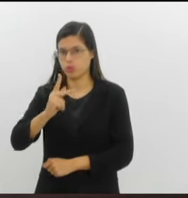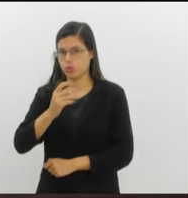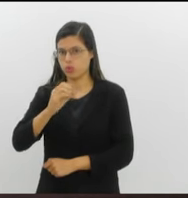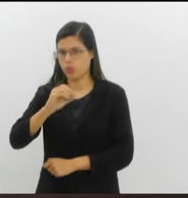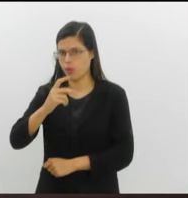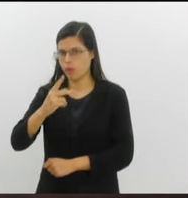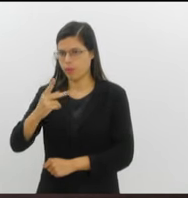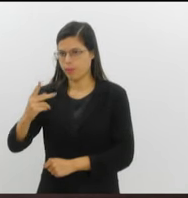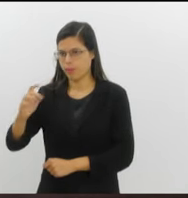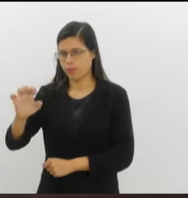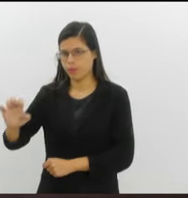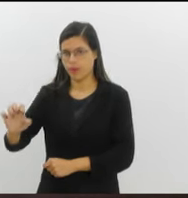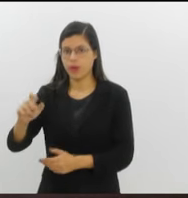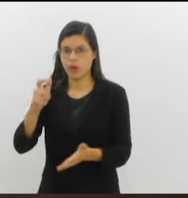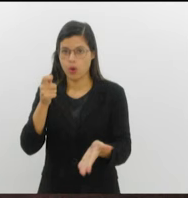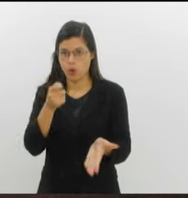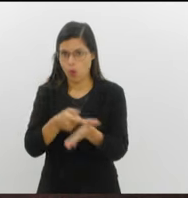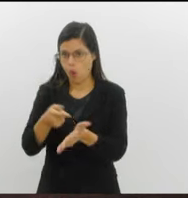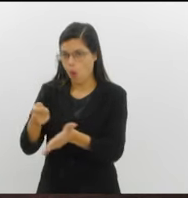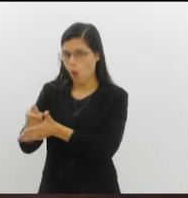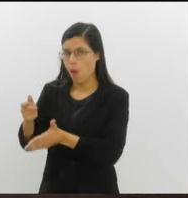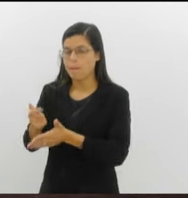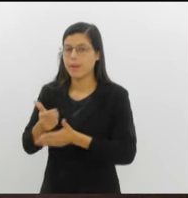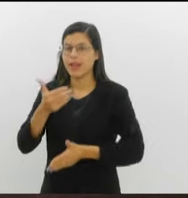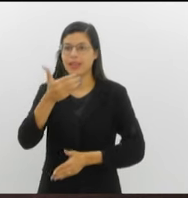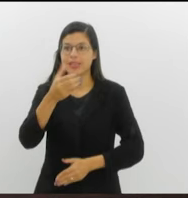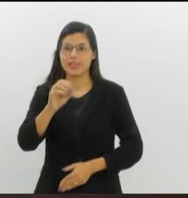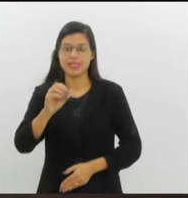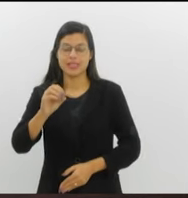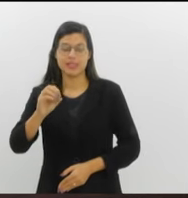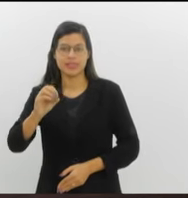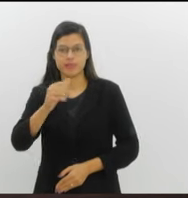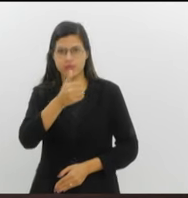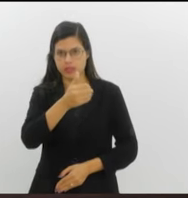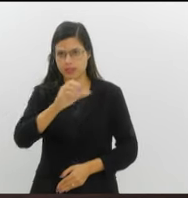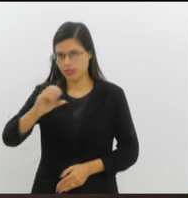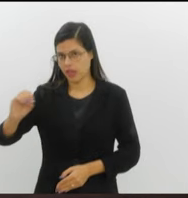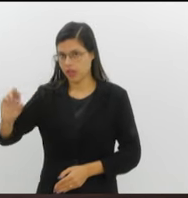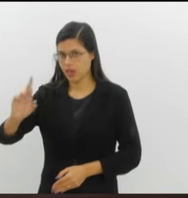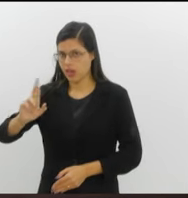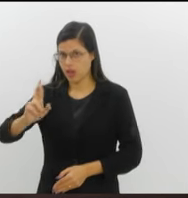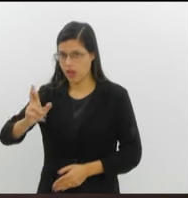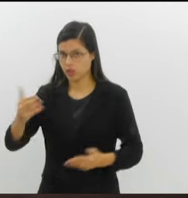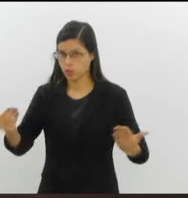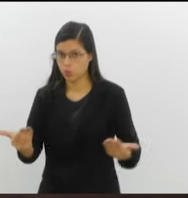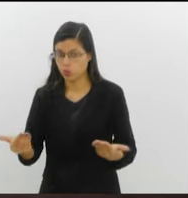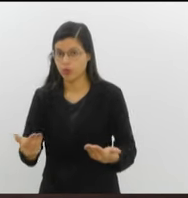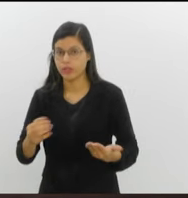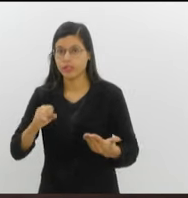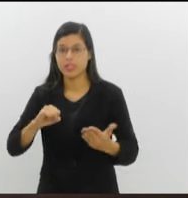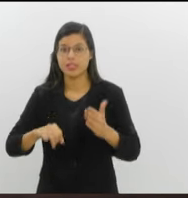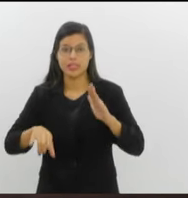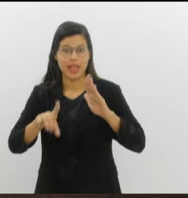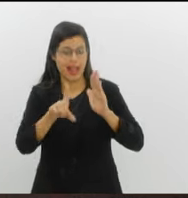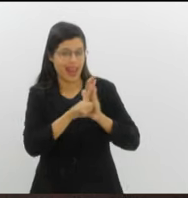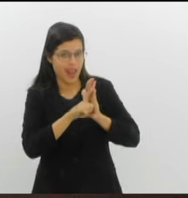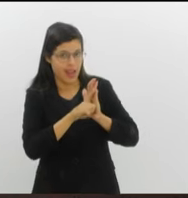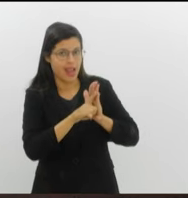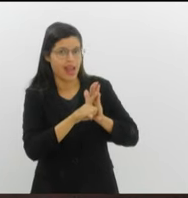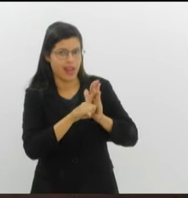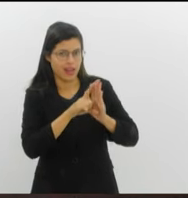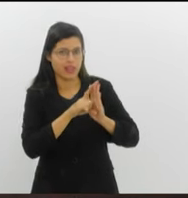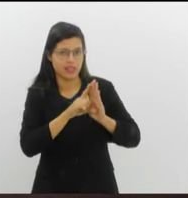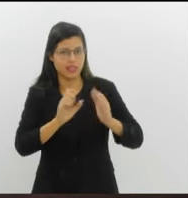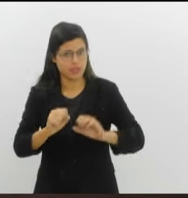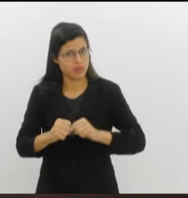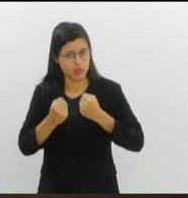Compras essas que, se comprada por R$ 100 hoje, se fosse verificada a lei promovida e